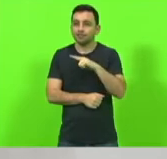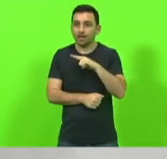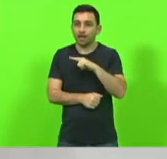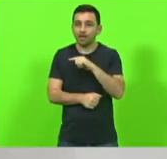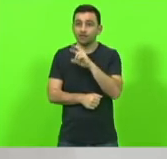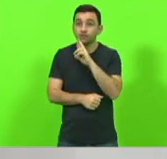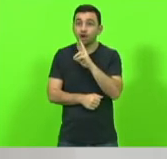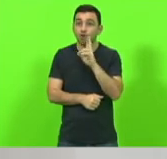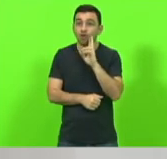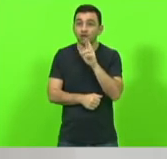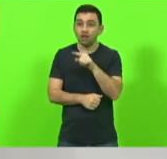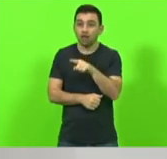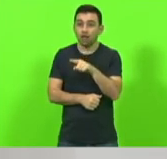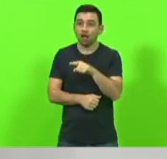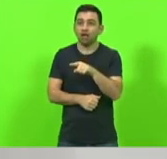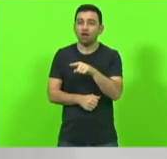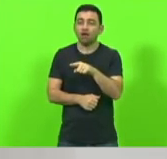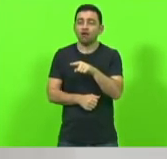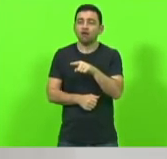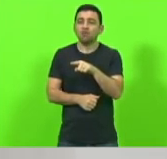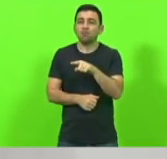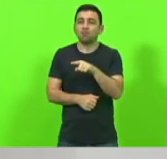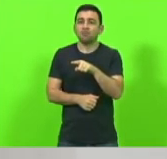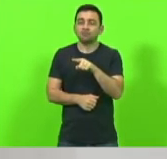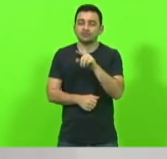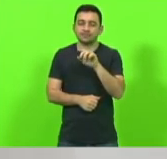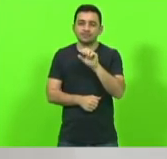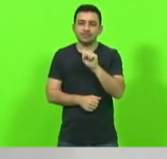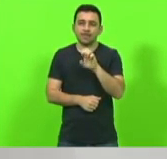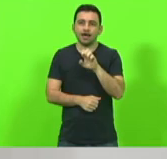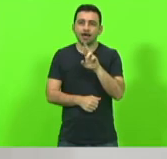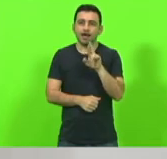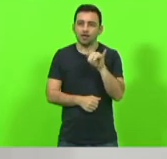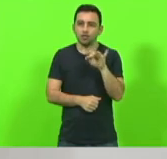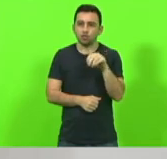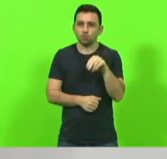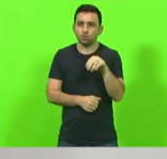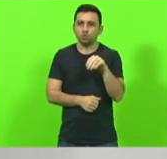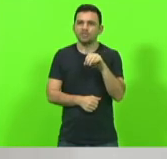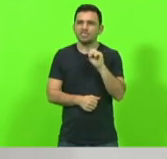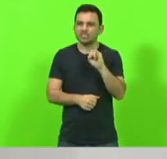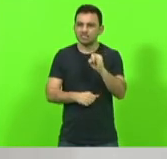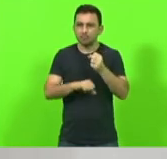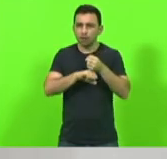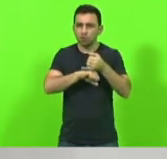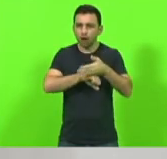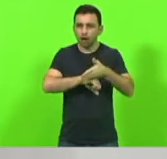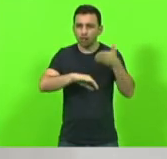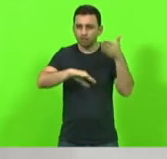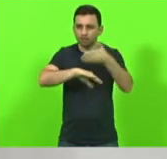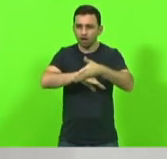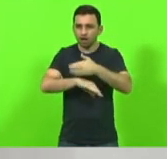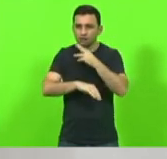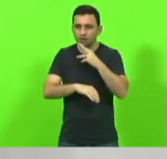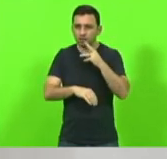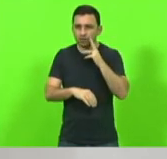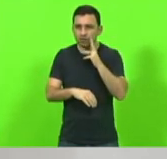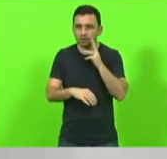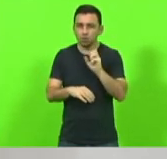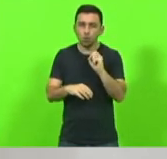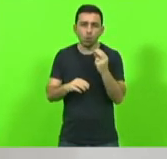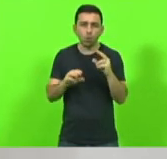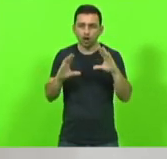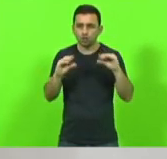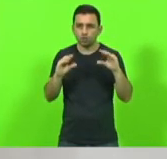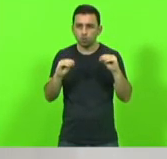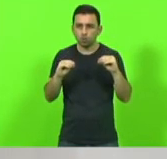Serrano, e se você for lá durante a madrugada, de manhã ou à noite, você